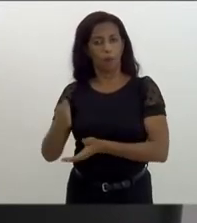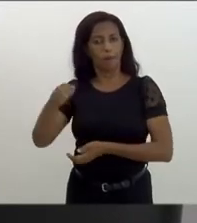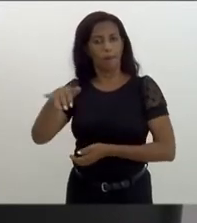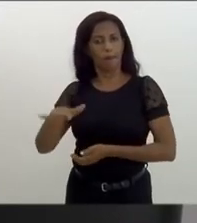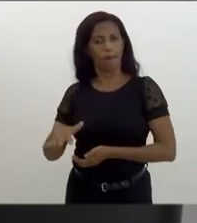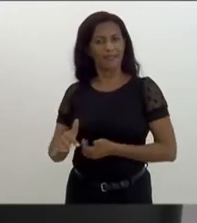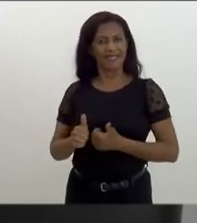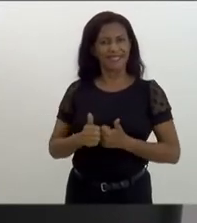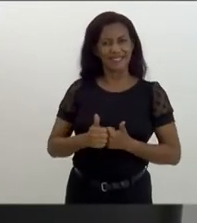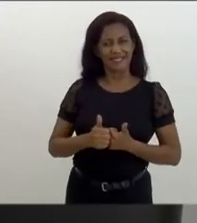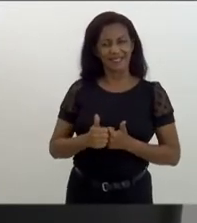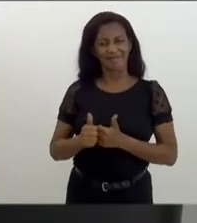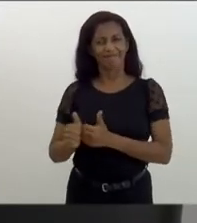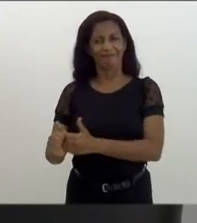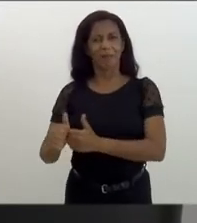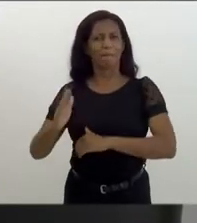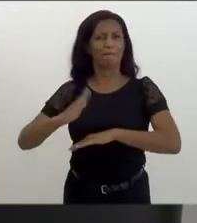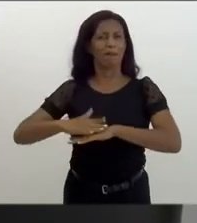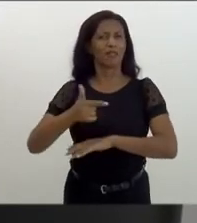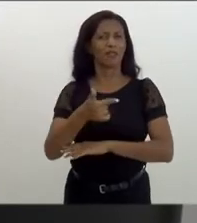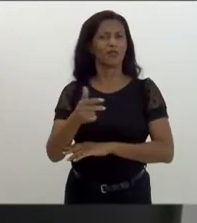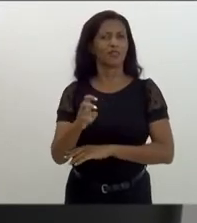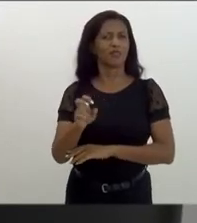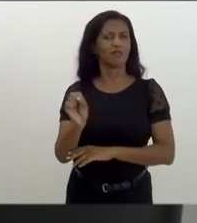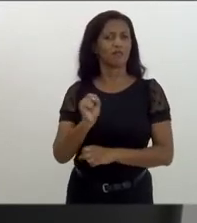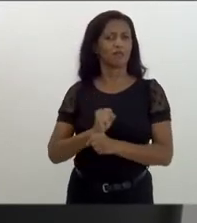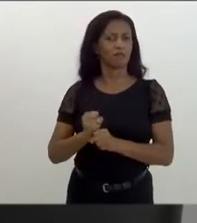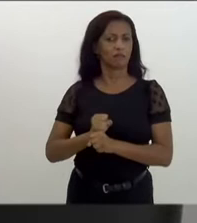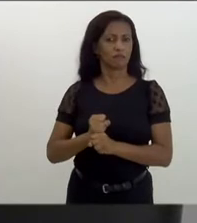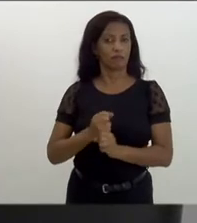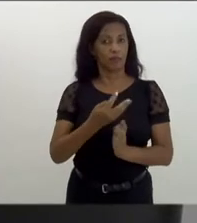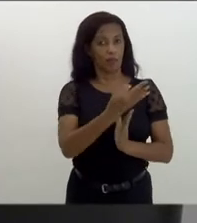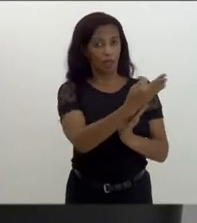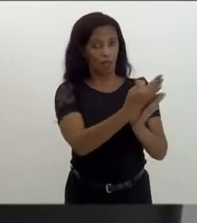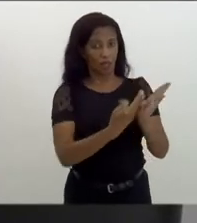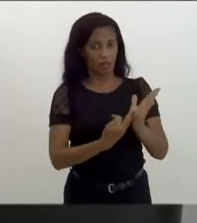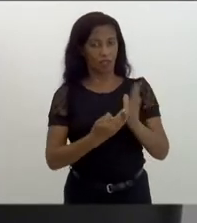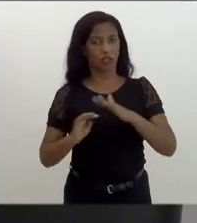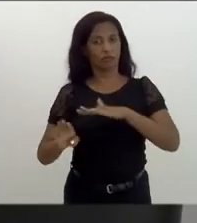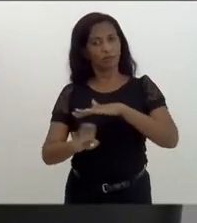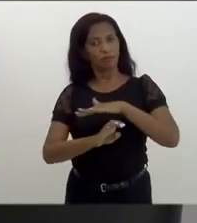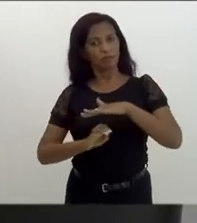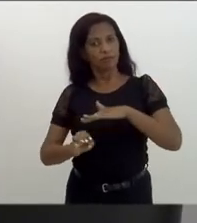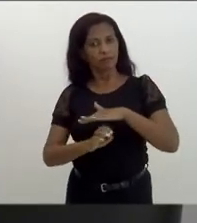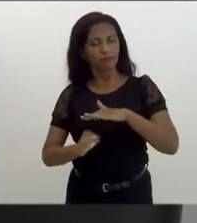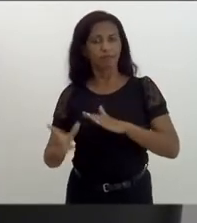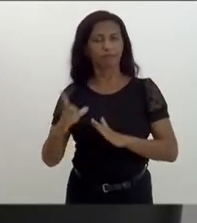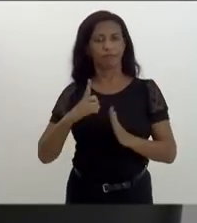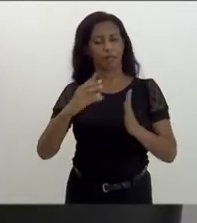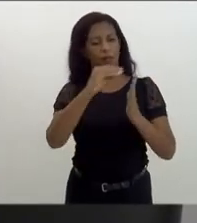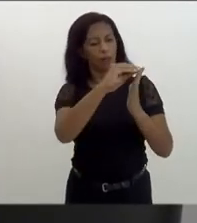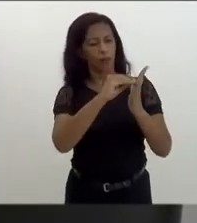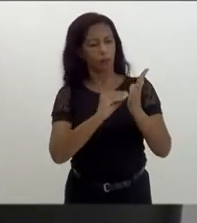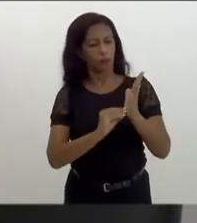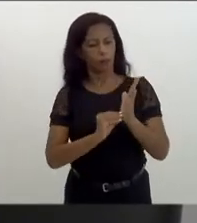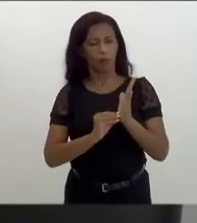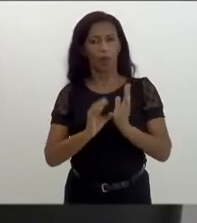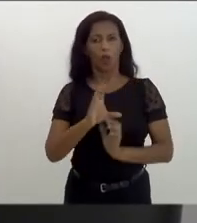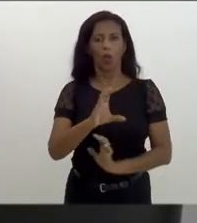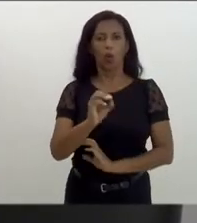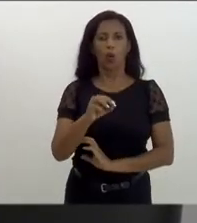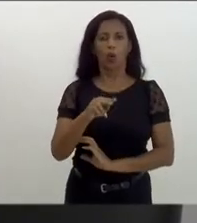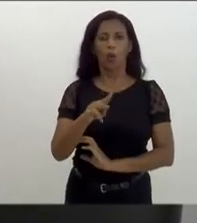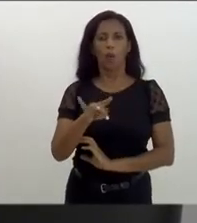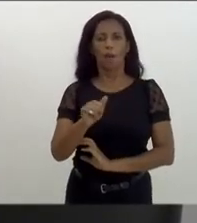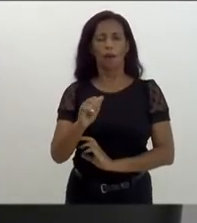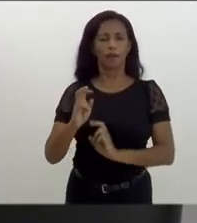que se arrastam há mais de 25 anos da lista das empresas em liquidação constam a Companhia Fluminense